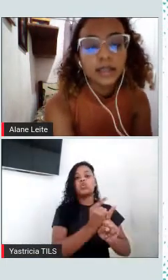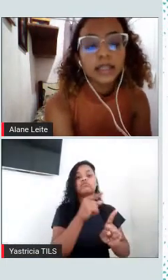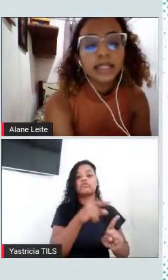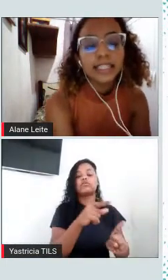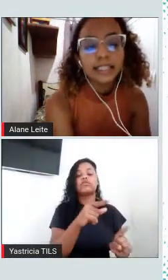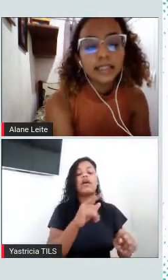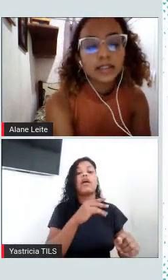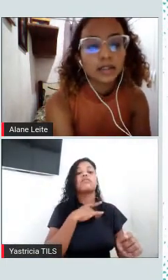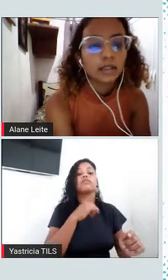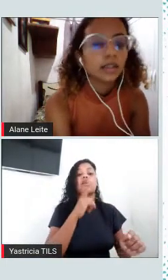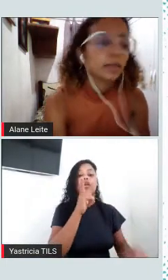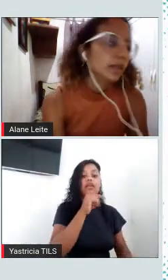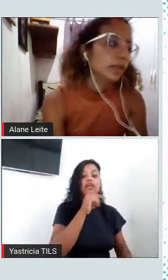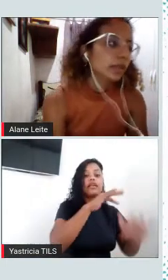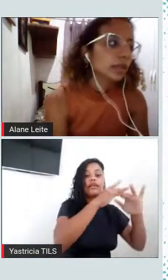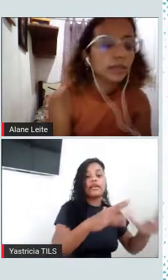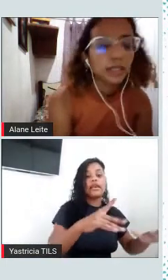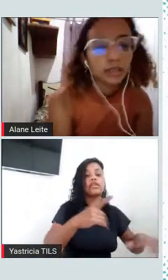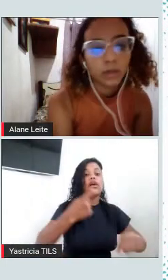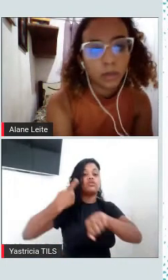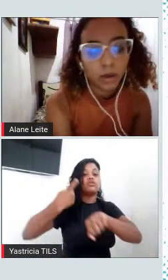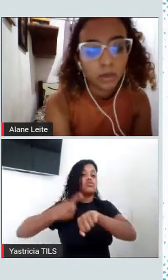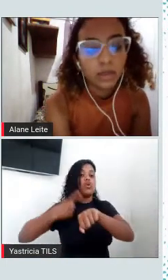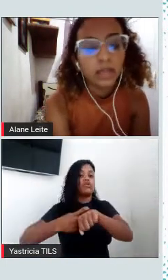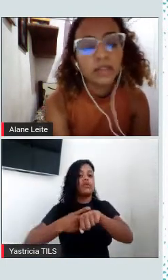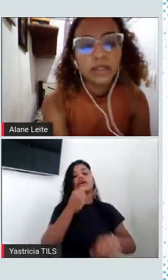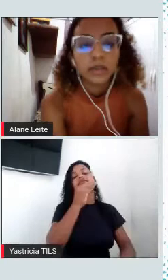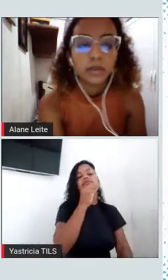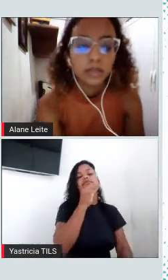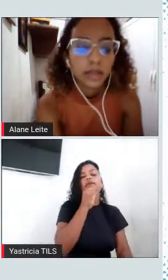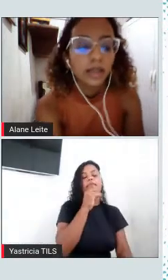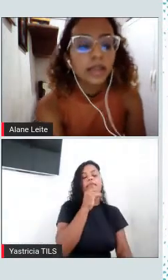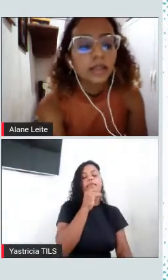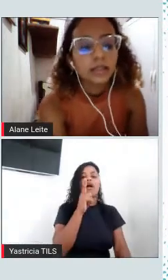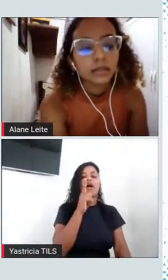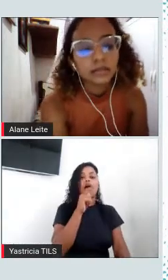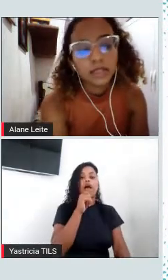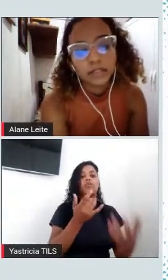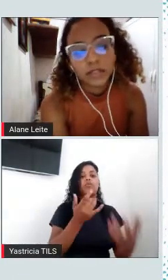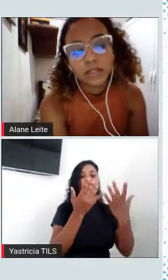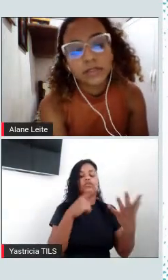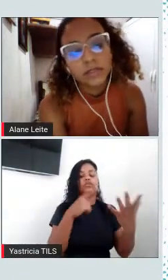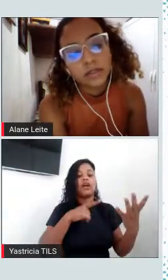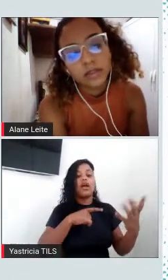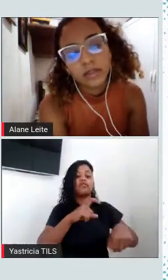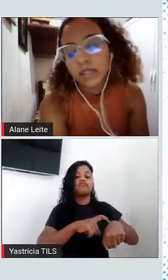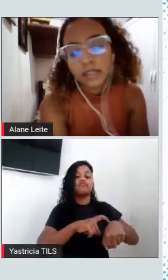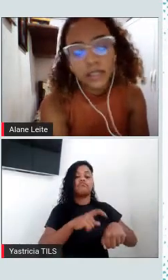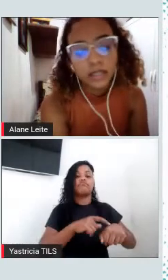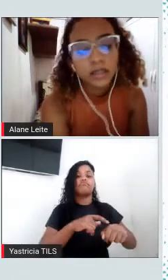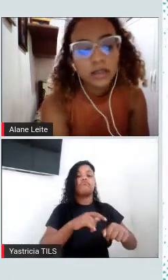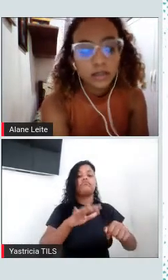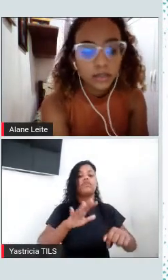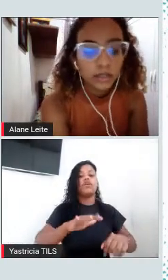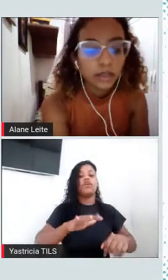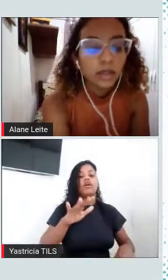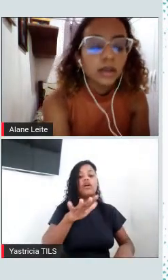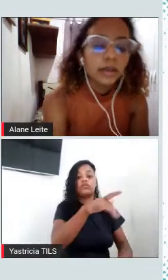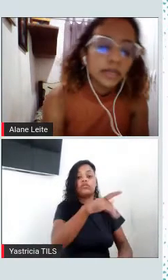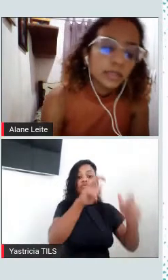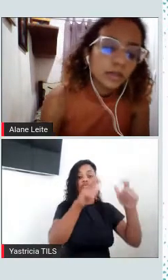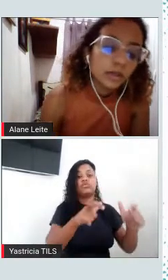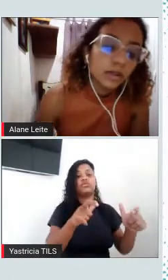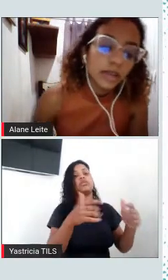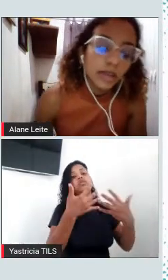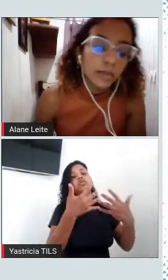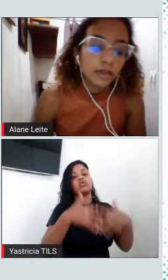líquida e sólida, na temperatura ambiente normal. Ele vai se encontrar nas fases líquida ou sólida.